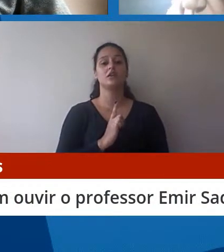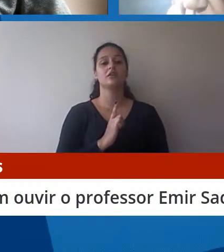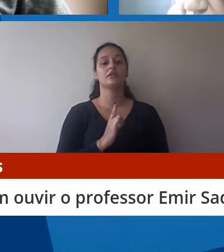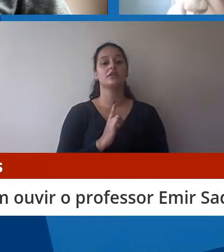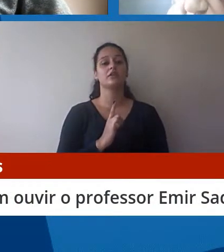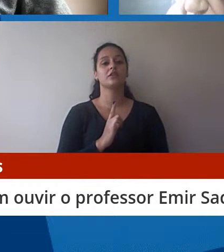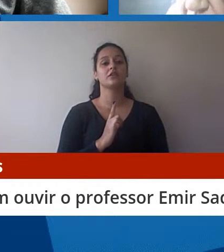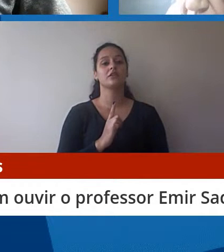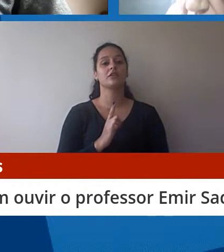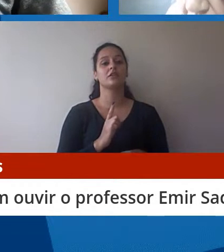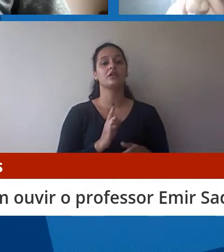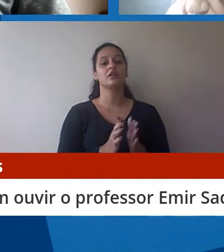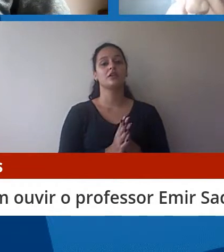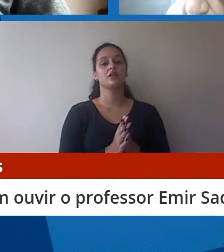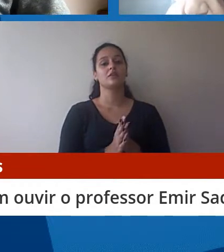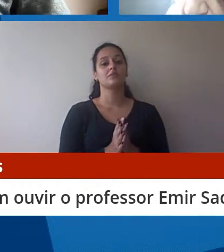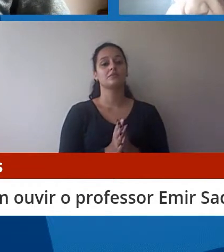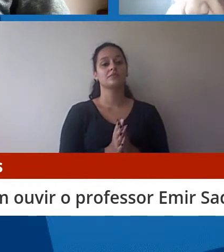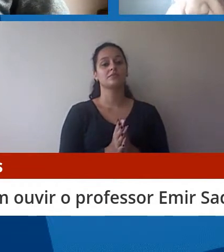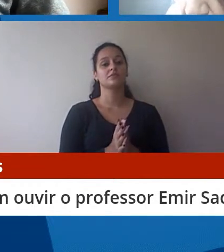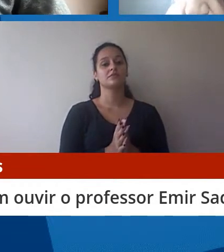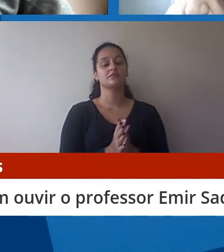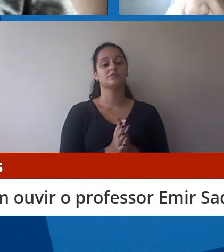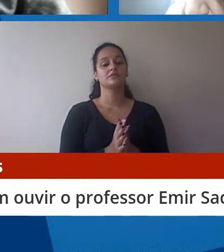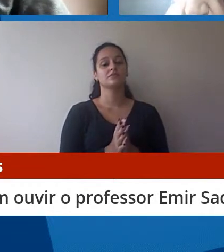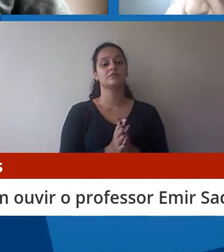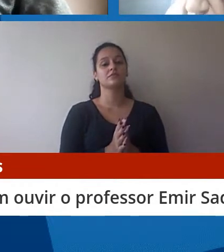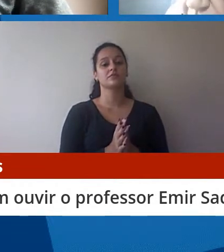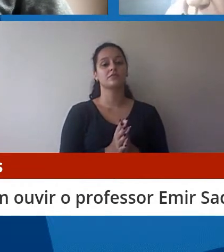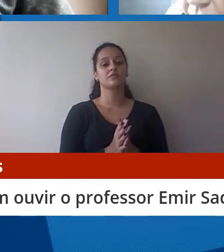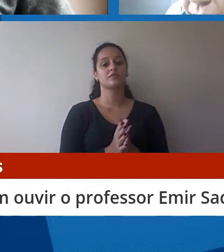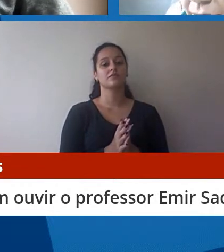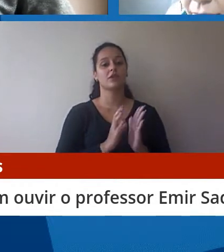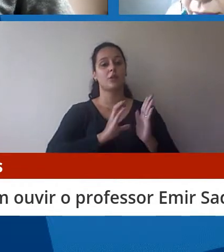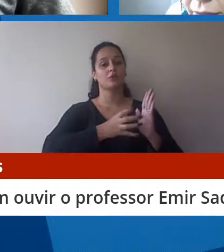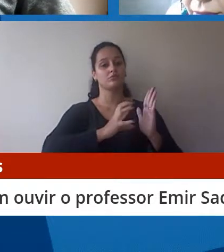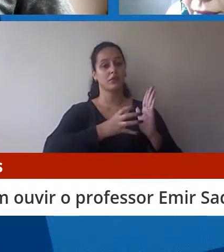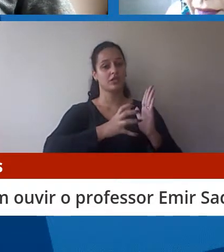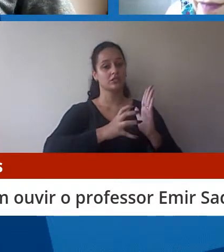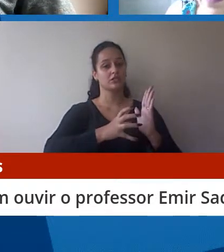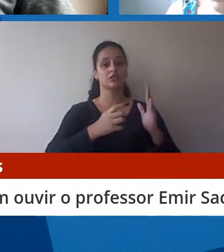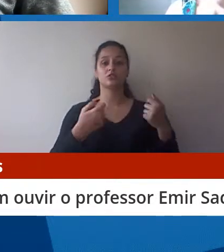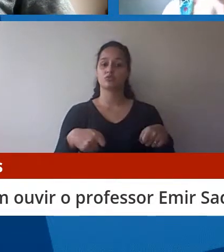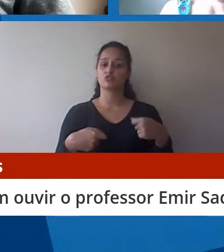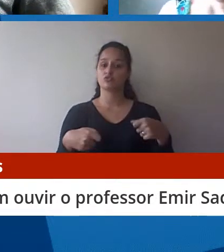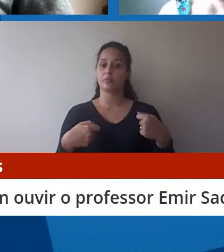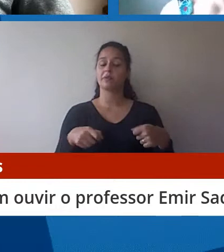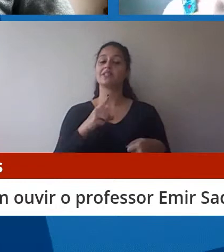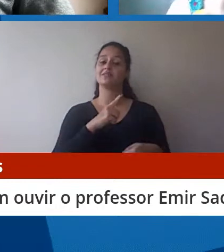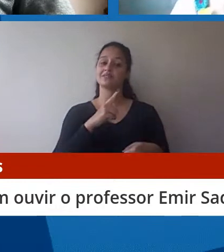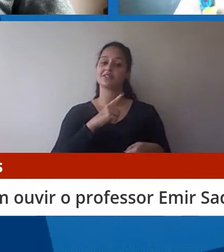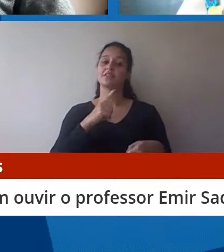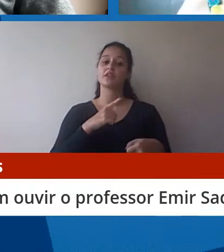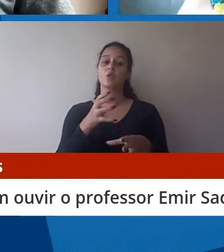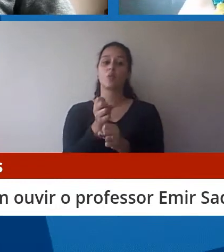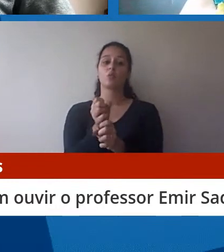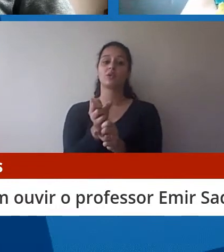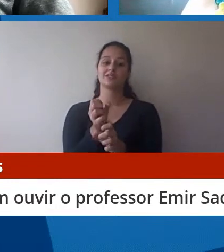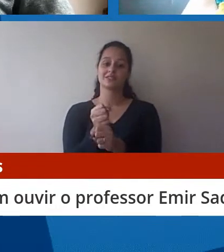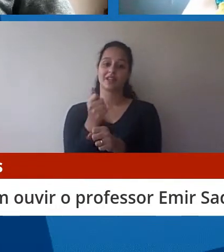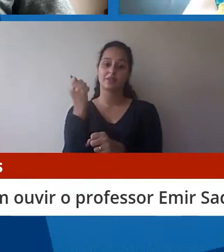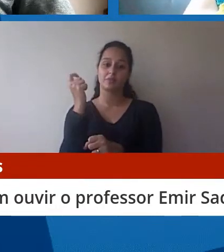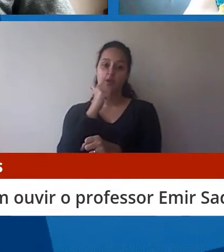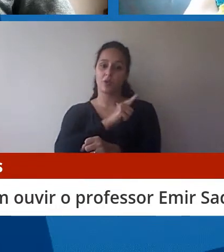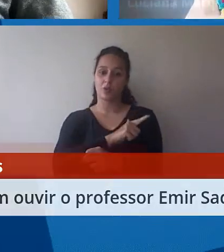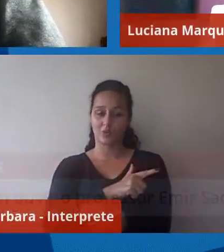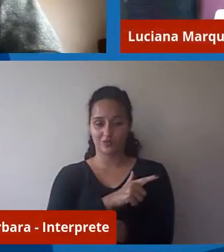os partidos vão ter que ter seu próprio quórum para poder eleger vereadores. Então, tem uma quantidade enorme de